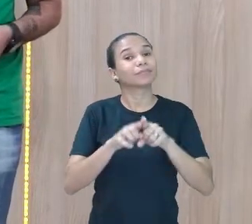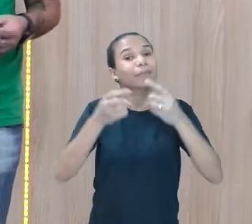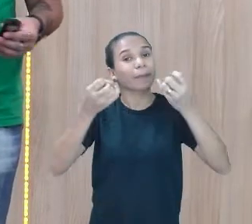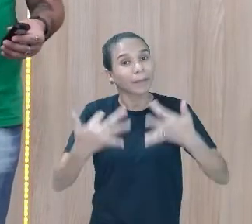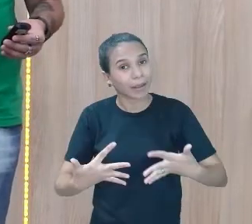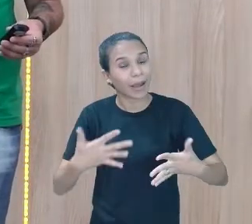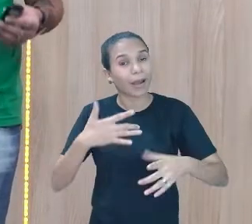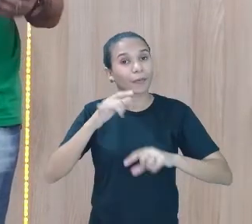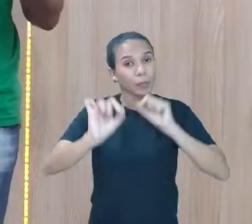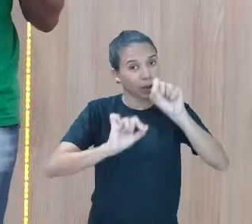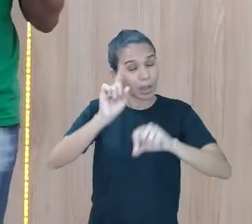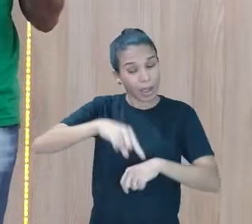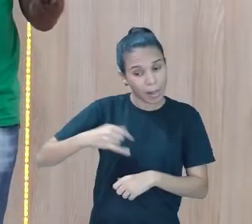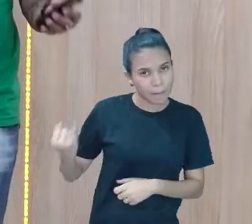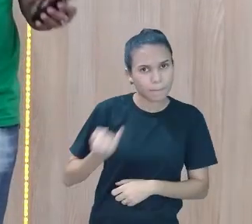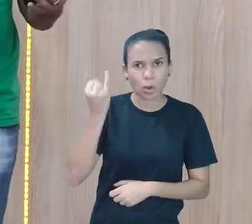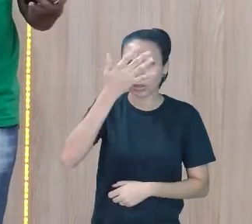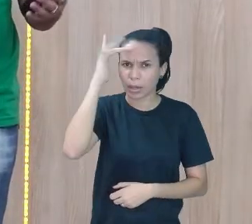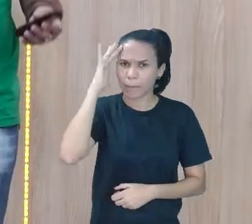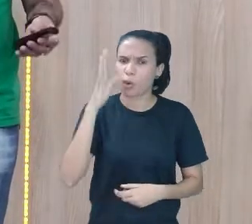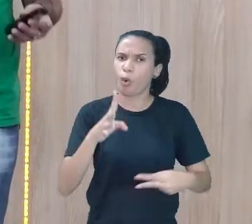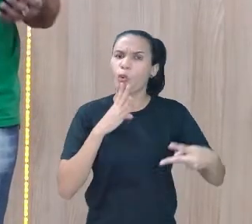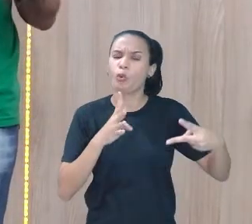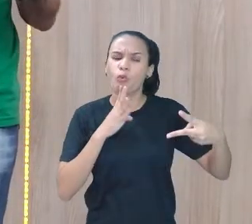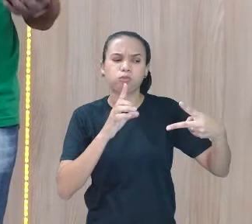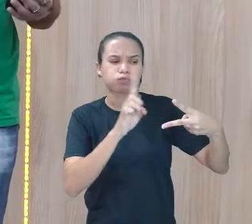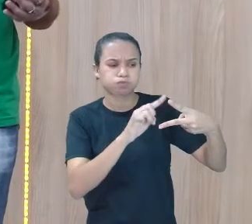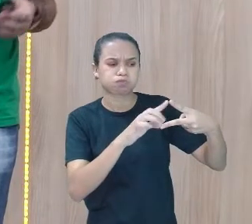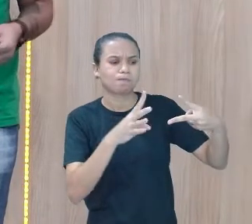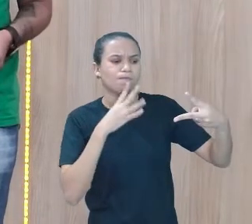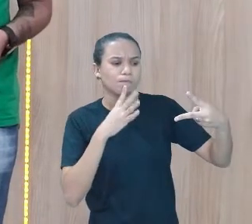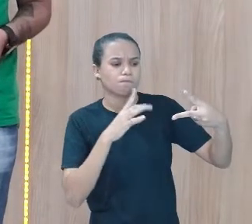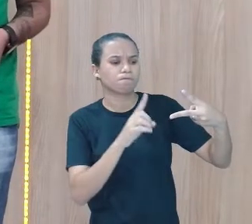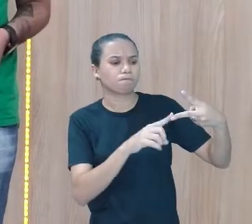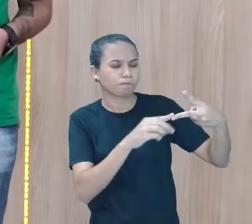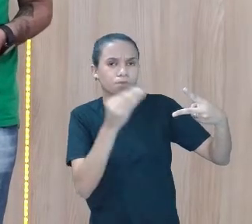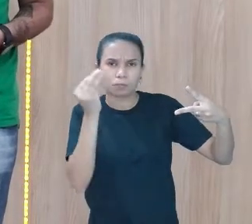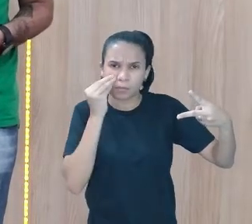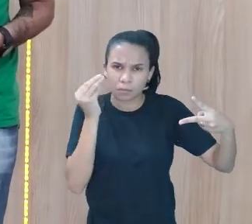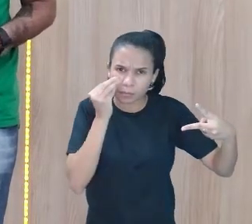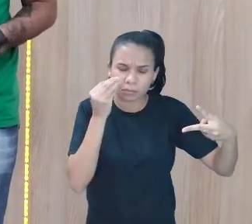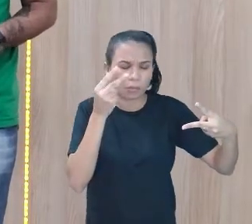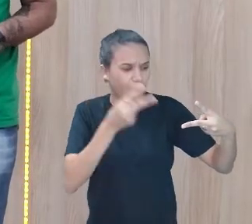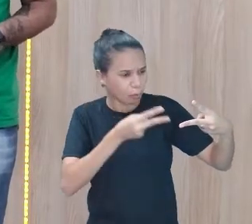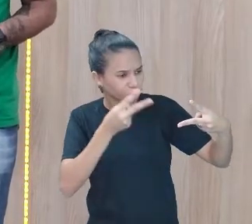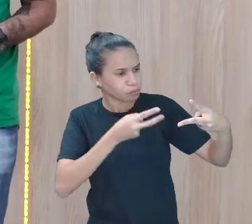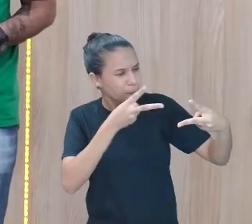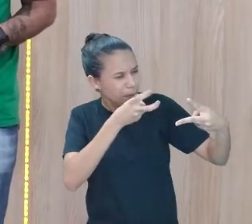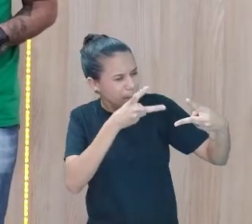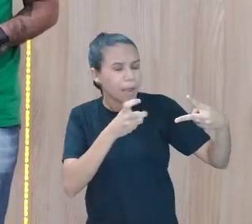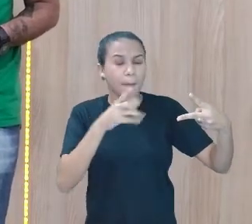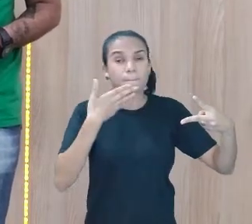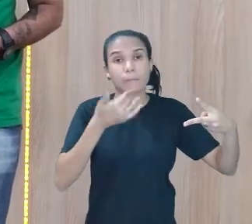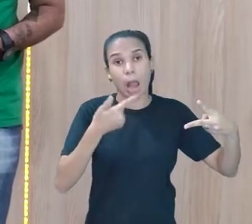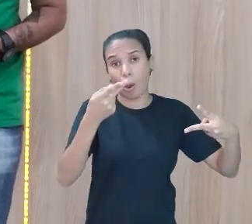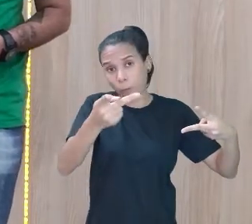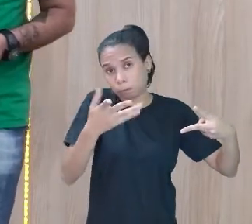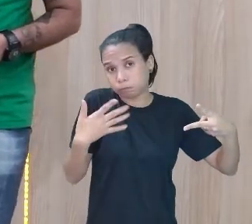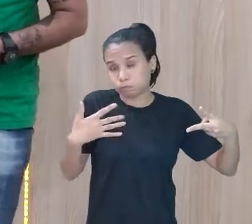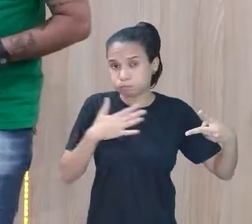diria que é importante você conhecer as duas, testar as duas, para que você consiga verificar qual das